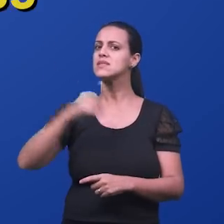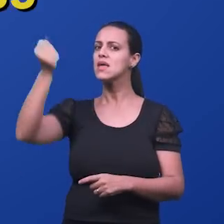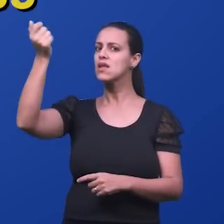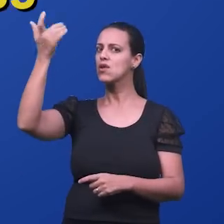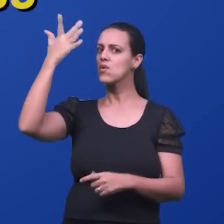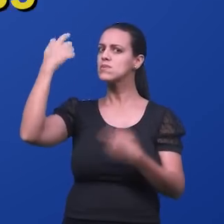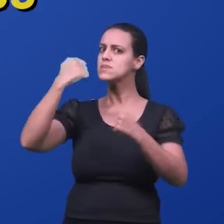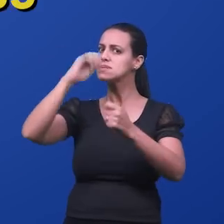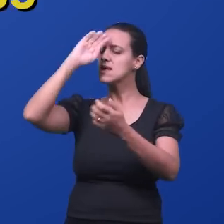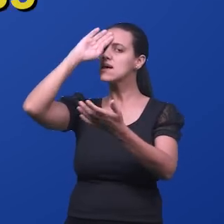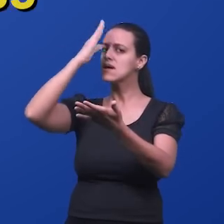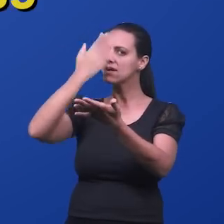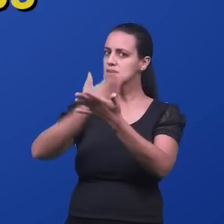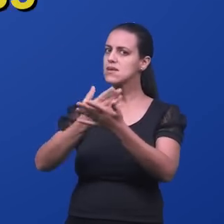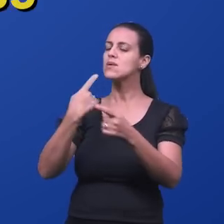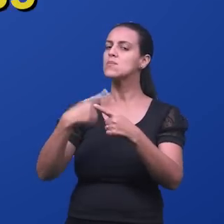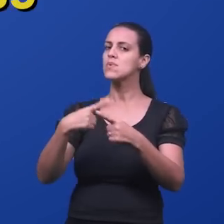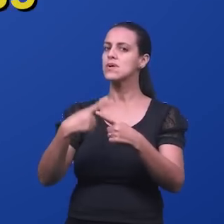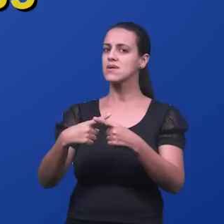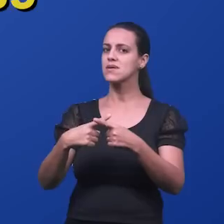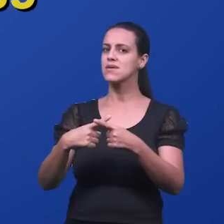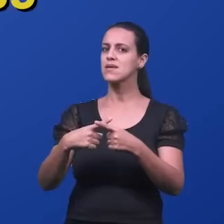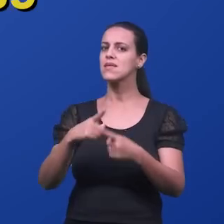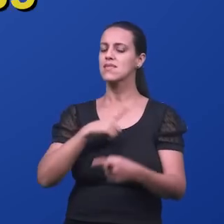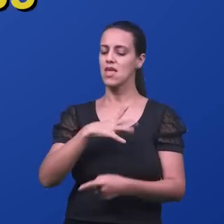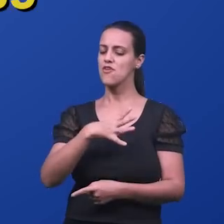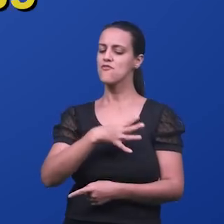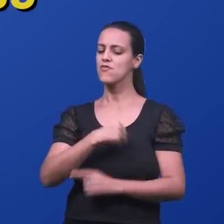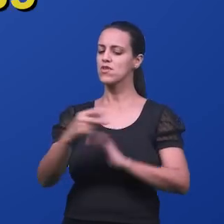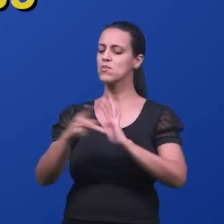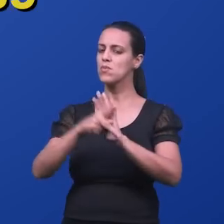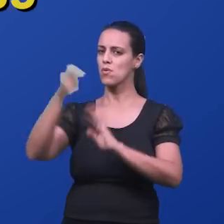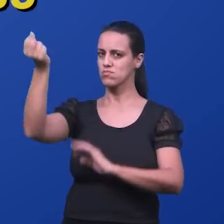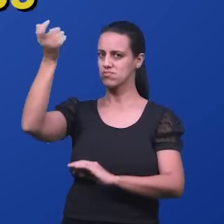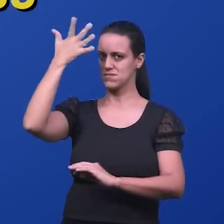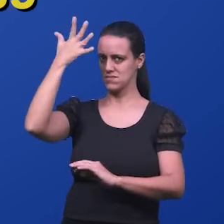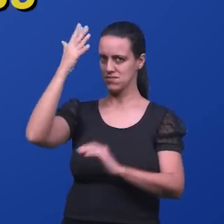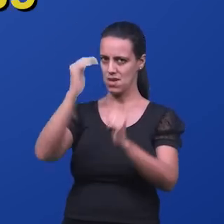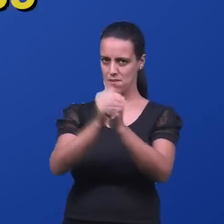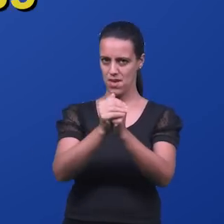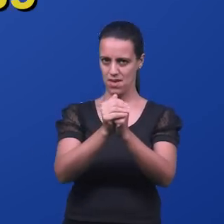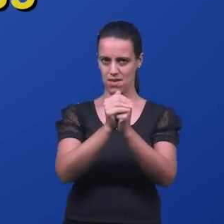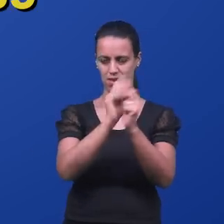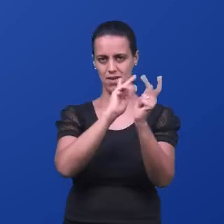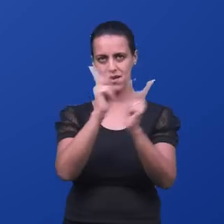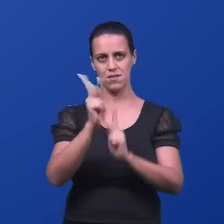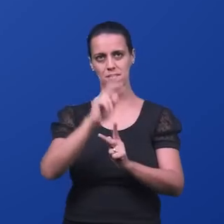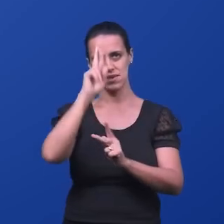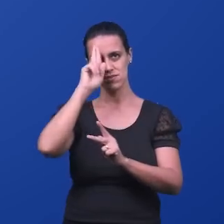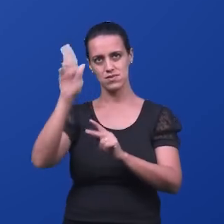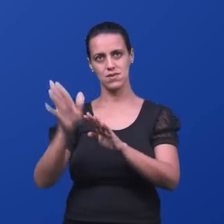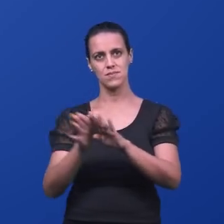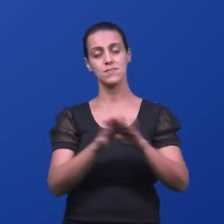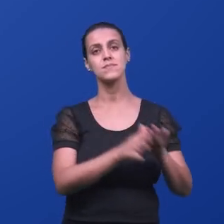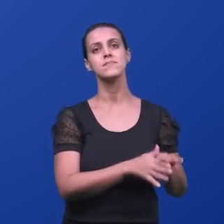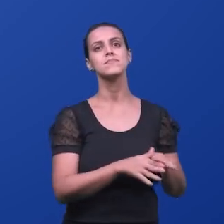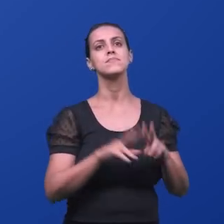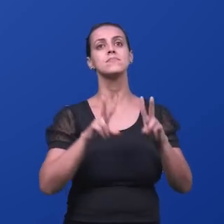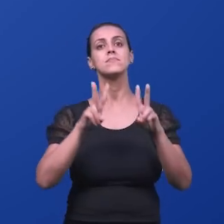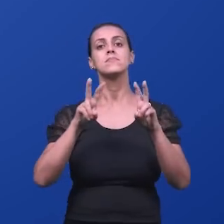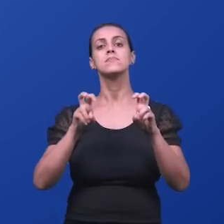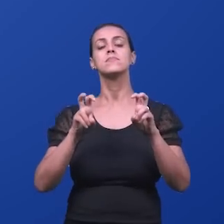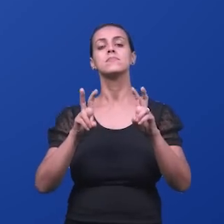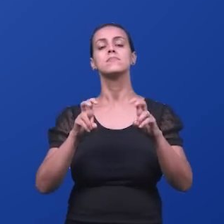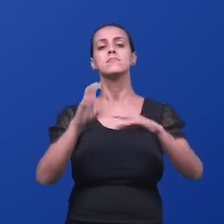credes na luz, para que sejais filhos da luz. Amém. A paz do Senhor. Na expressão antes que